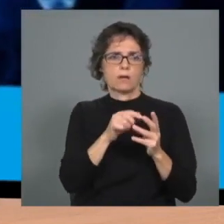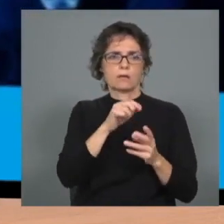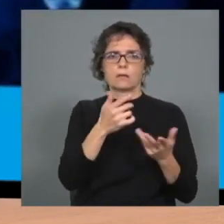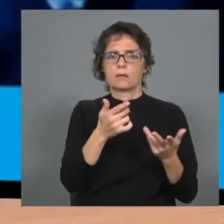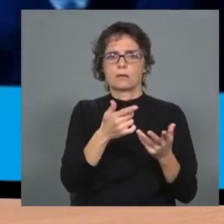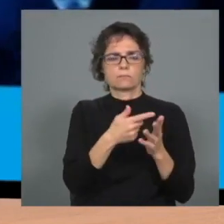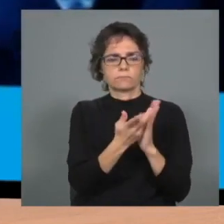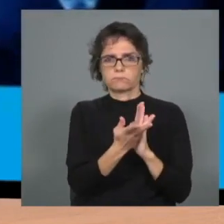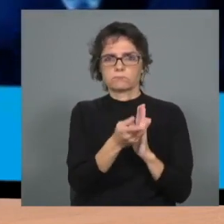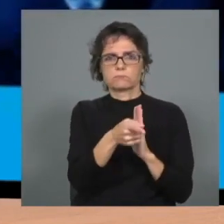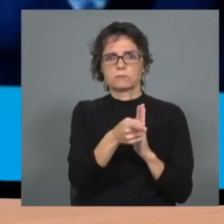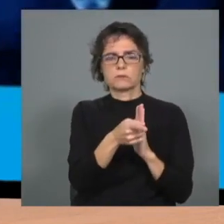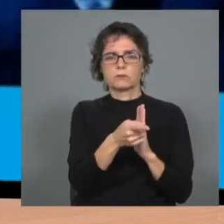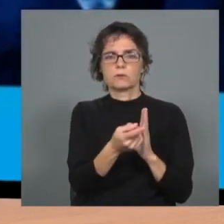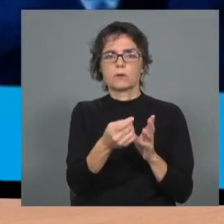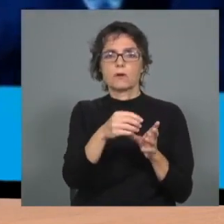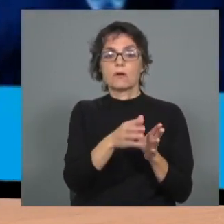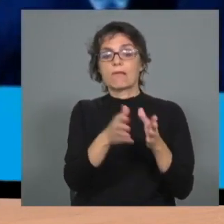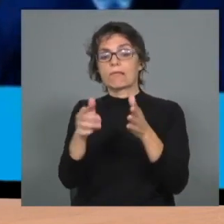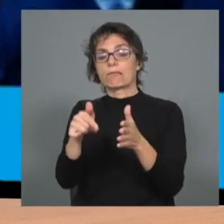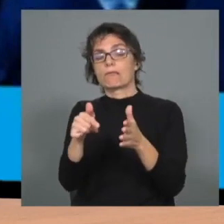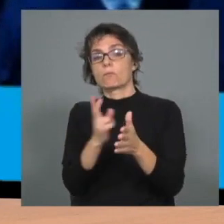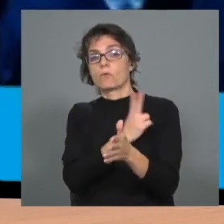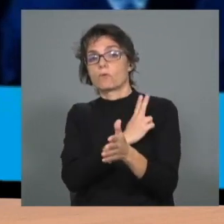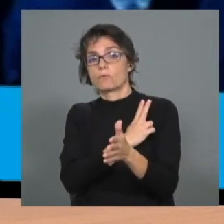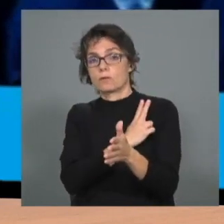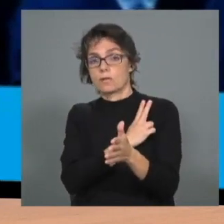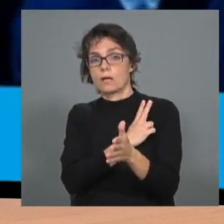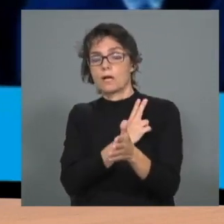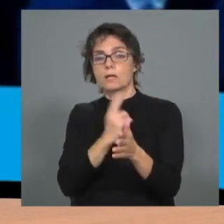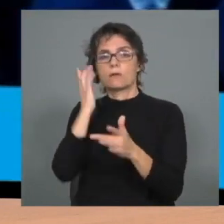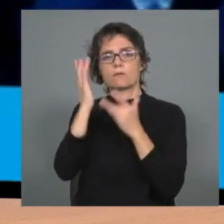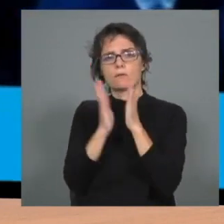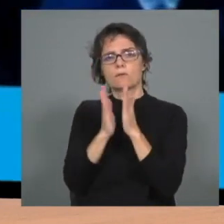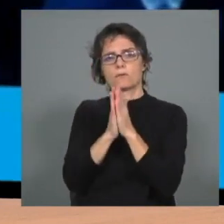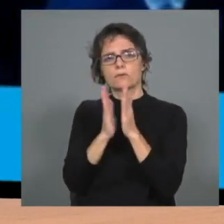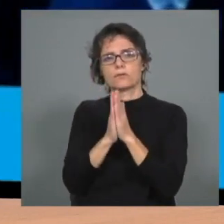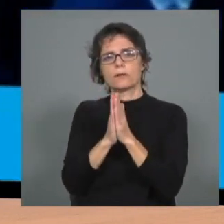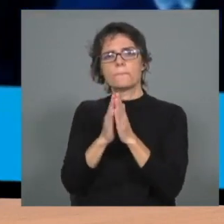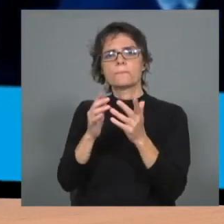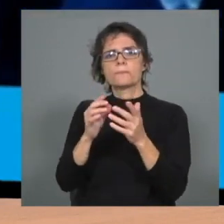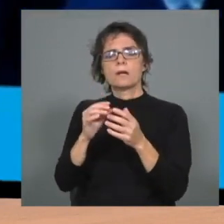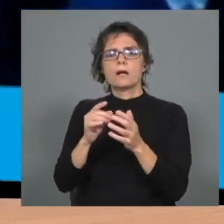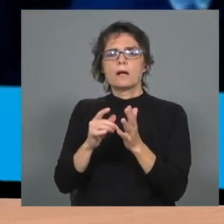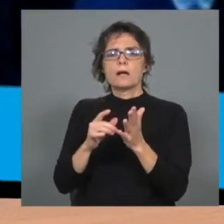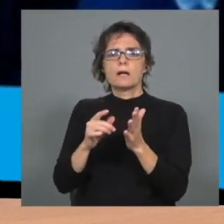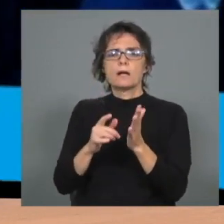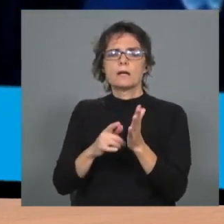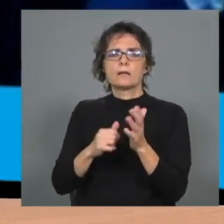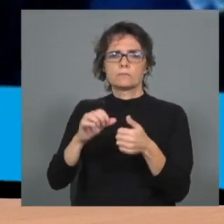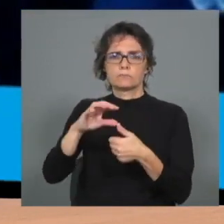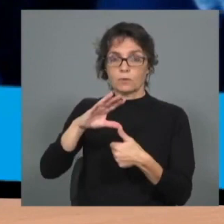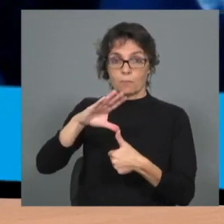pastorais. Você tem depois a versão acadêmica disso, que é a teologia latino-americana, que vai fazer um embate exatamente com os